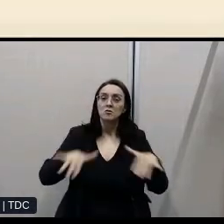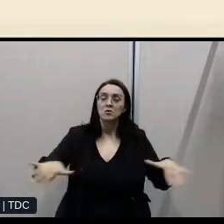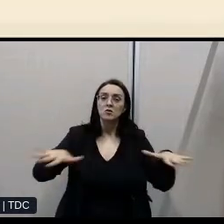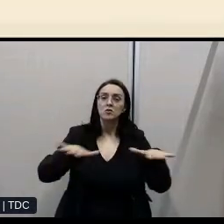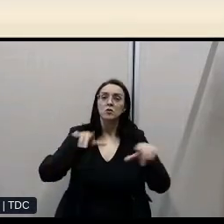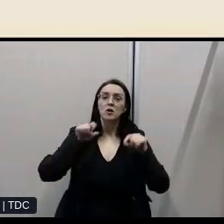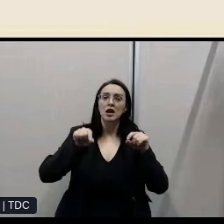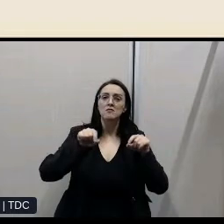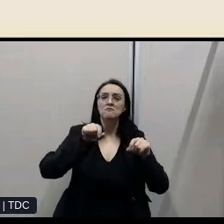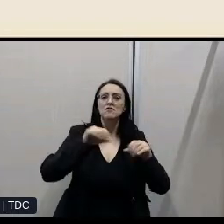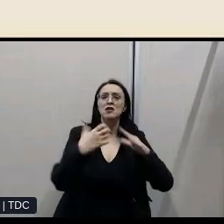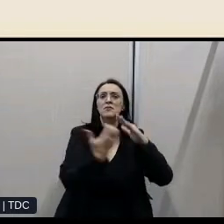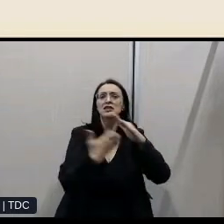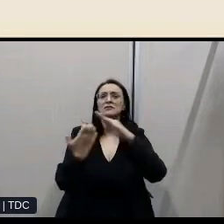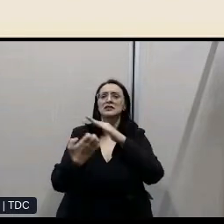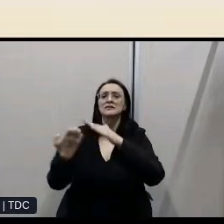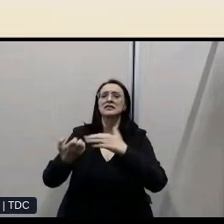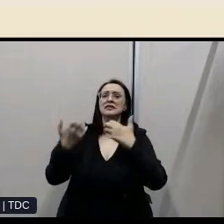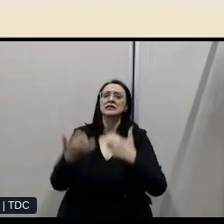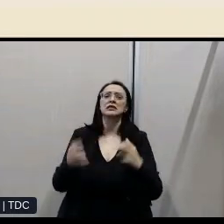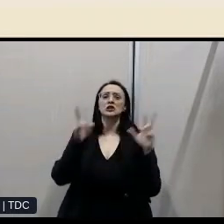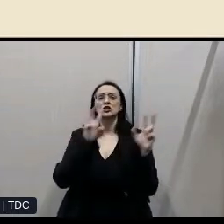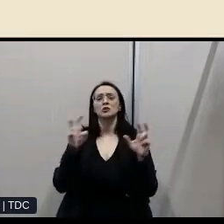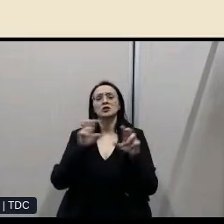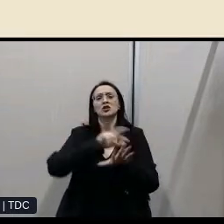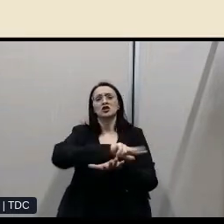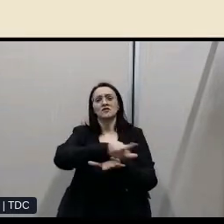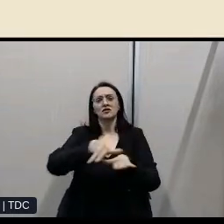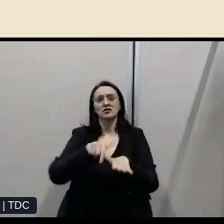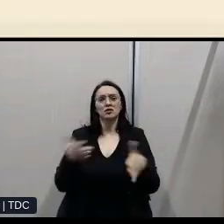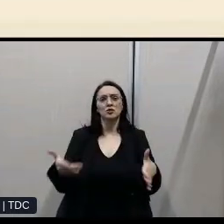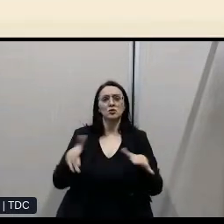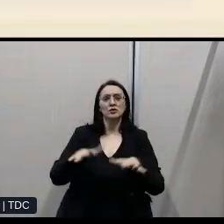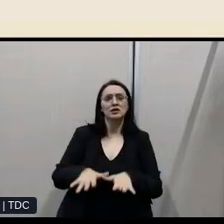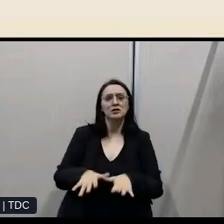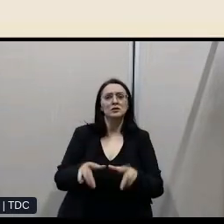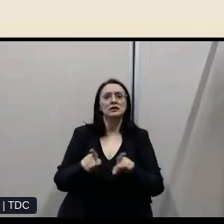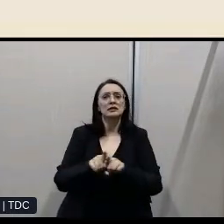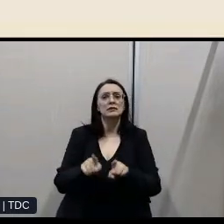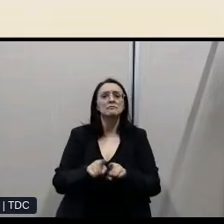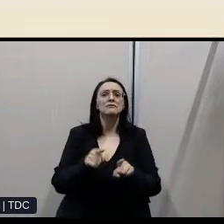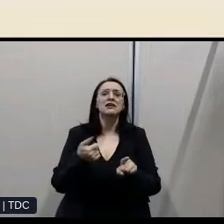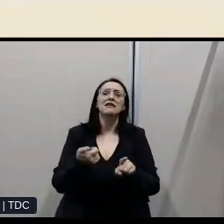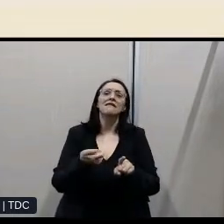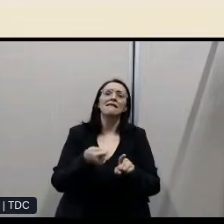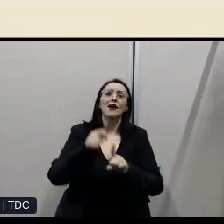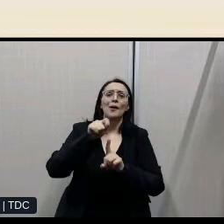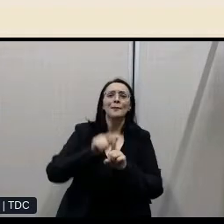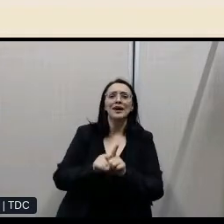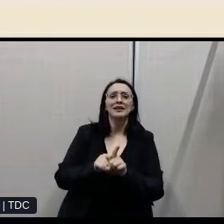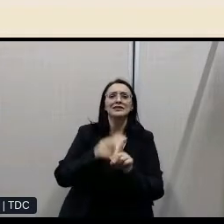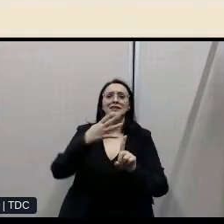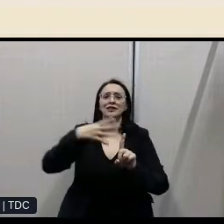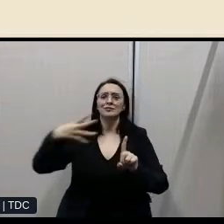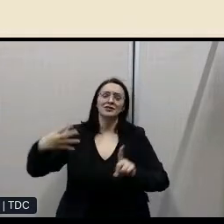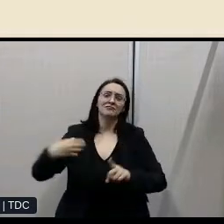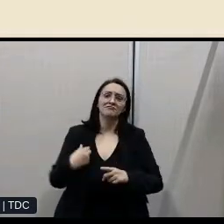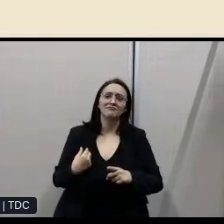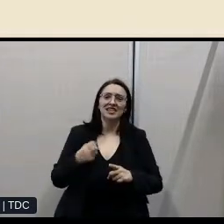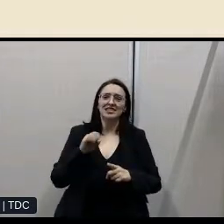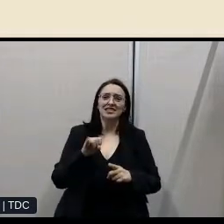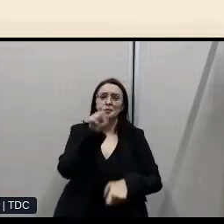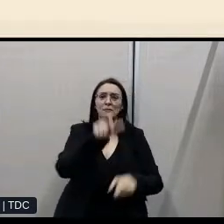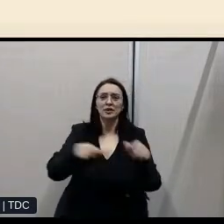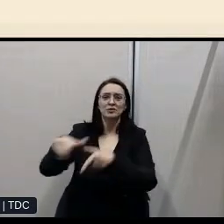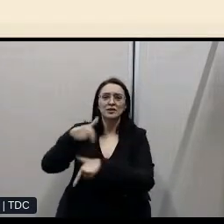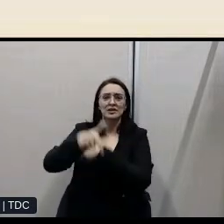volta, a gente vê muitas empresas falando sobre diversidade, falando sobre inclusão, falando sobre o mês LGBTQIA+. Só que se as pessoas